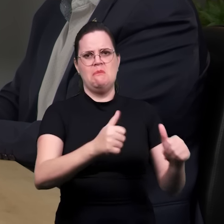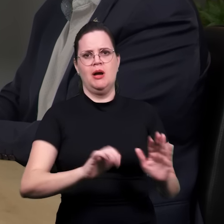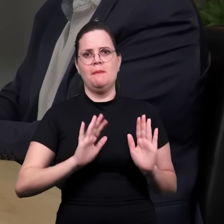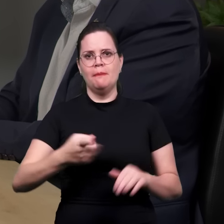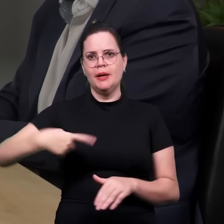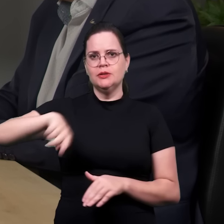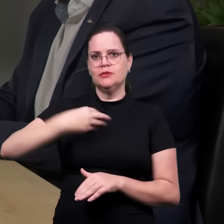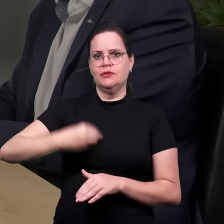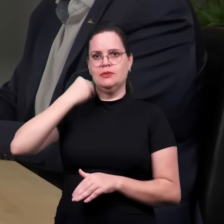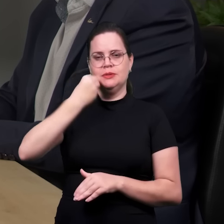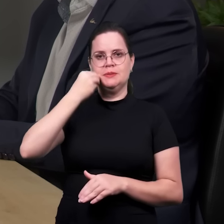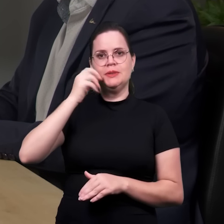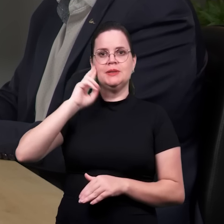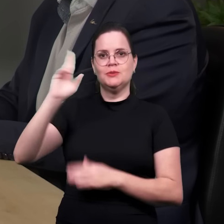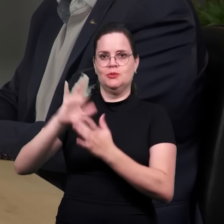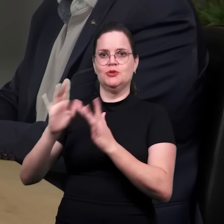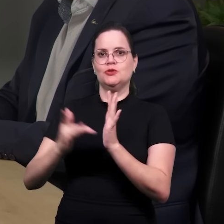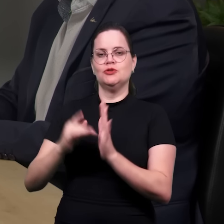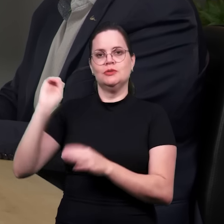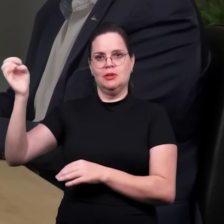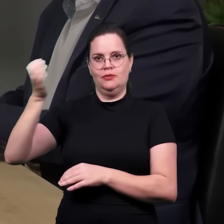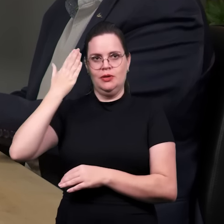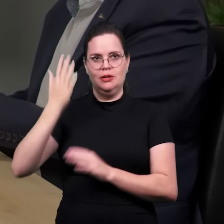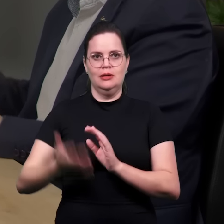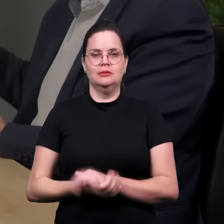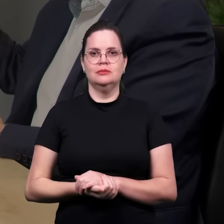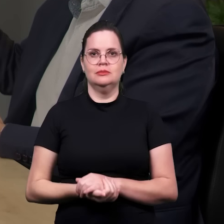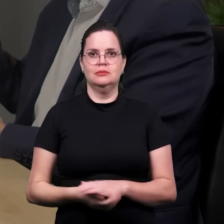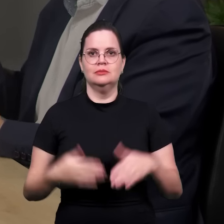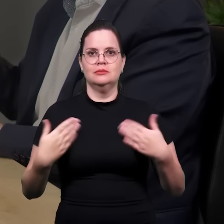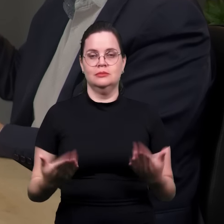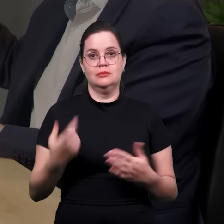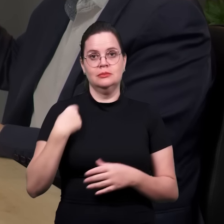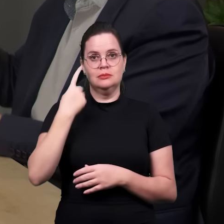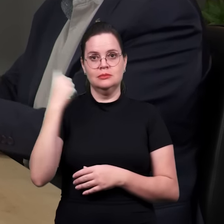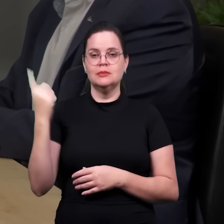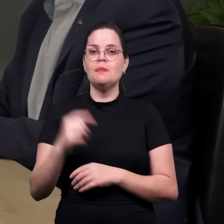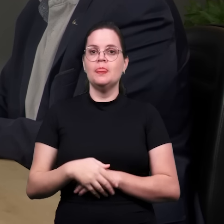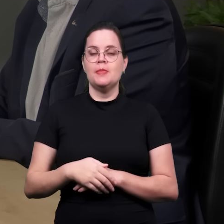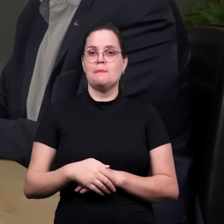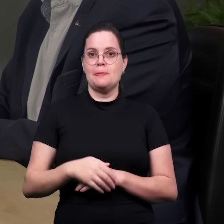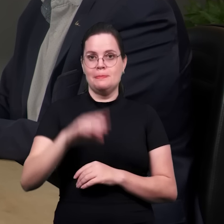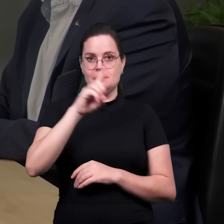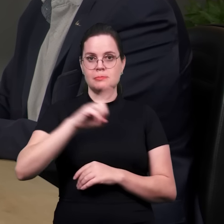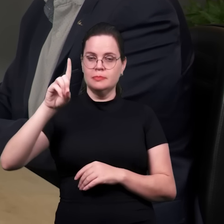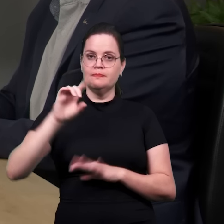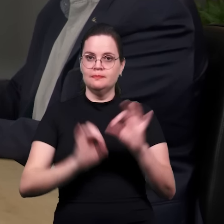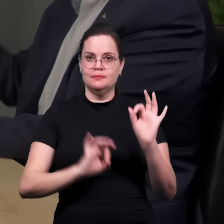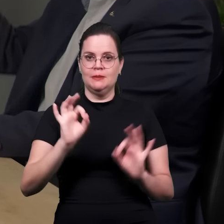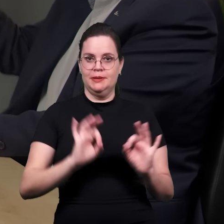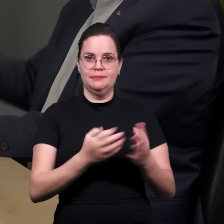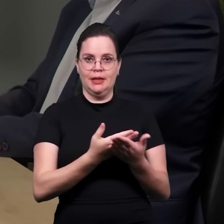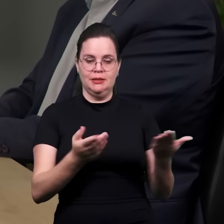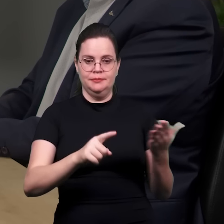com a luz, que é a revelação do Senhor, Isso né? mesmo. Então, diante desse preparo que o Senhor determina aqui, né, para Israel, aqui